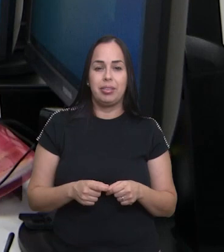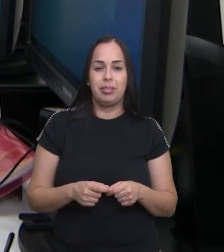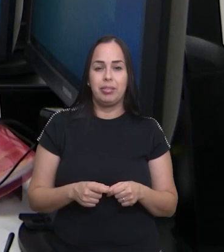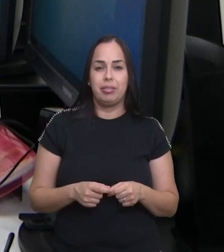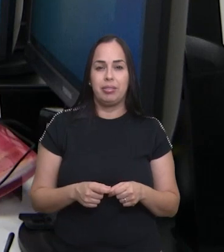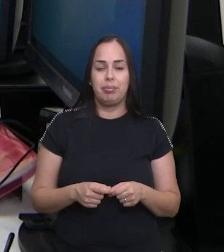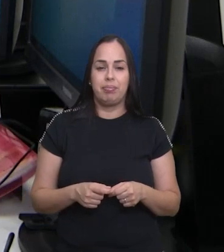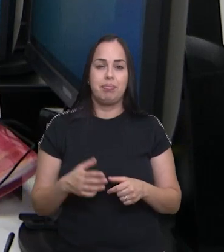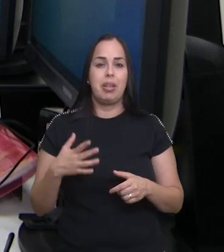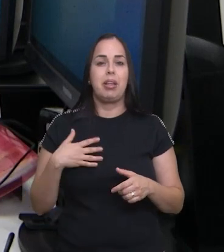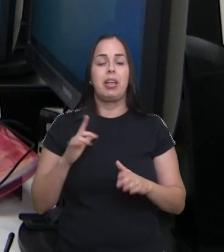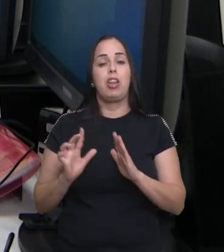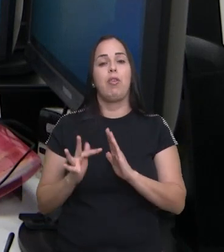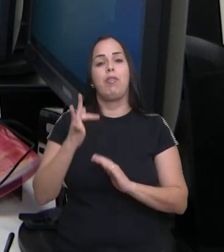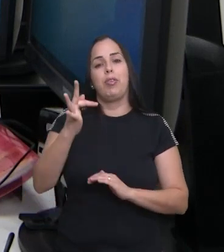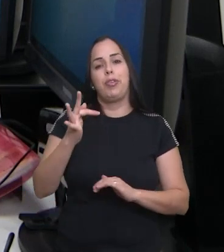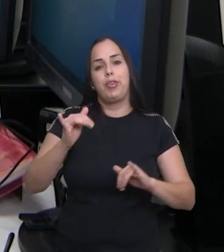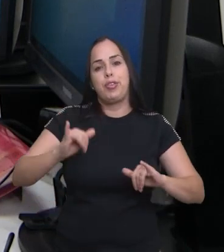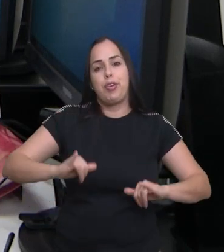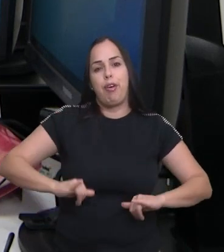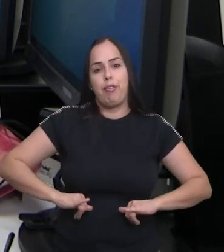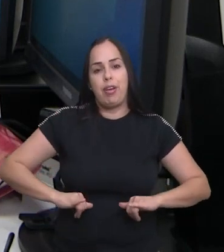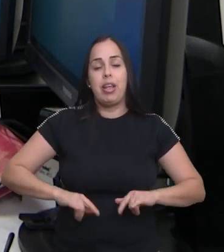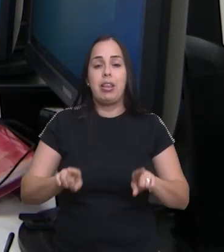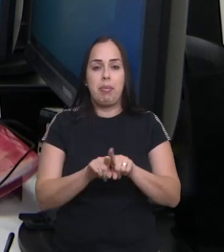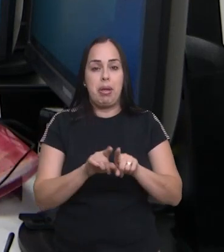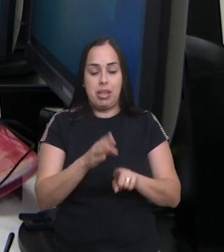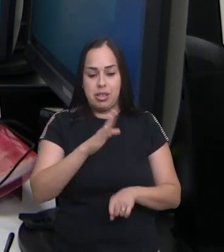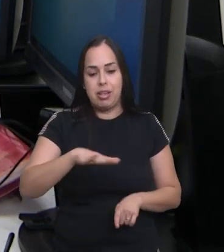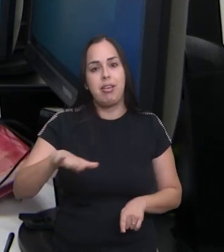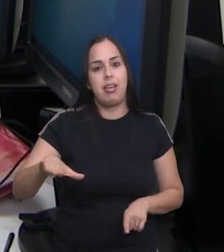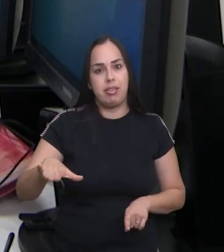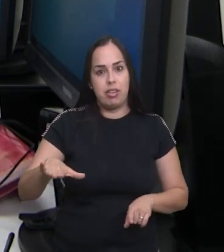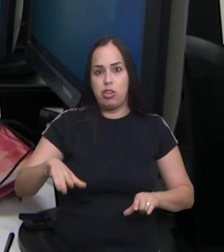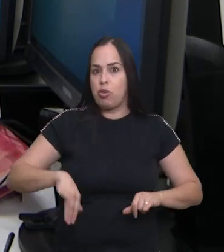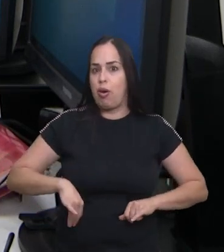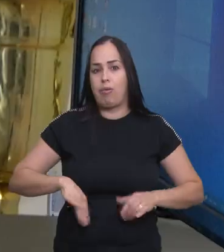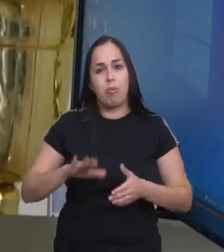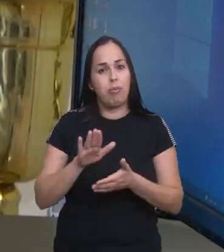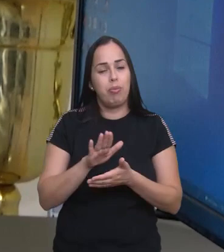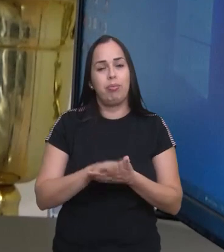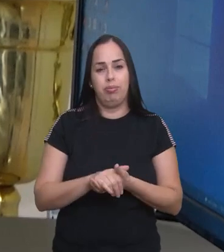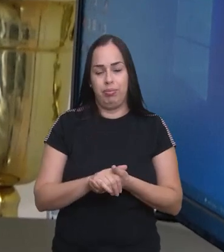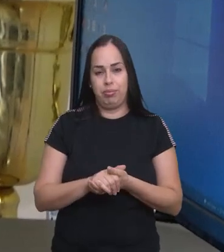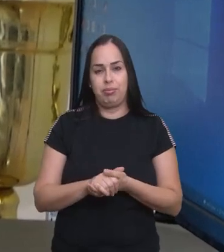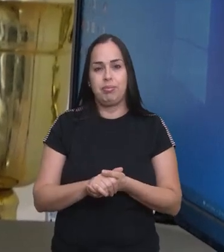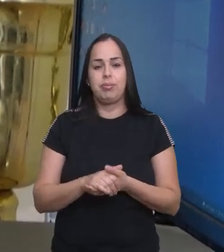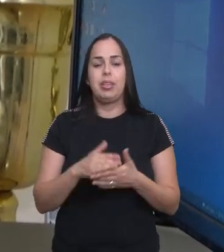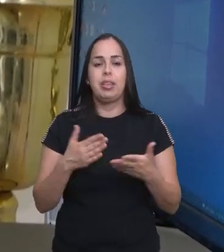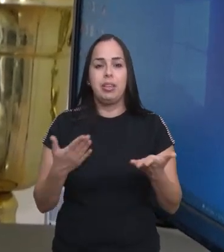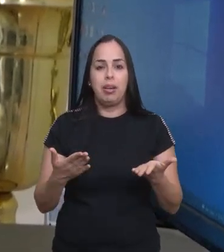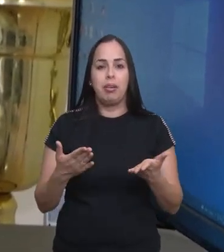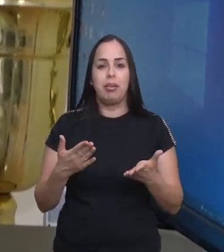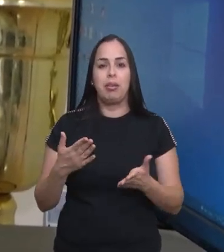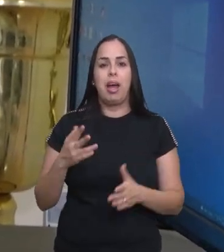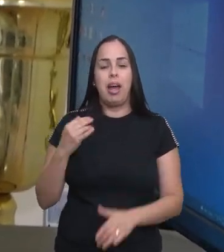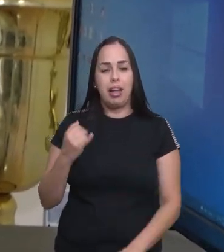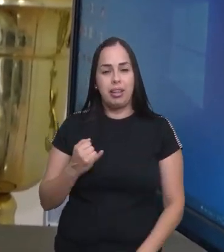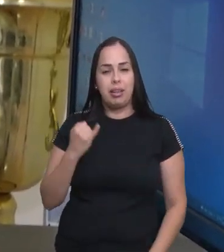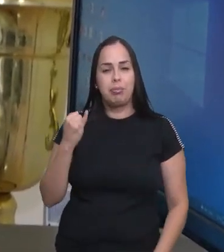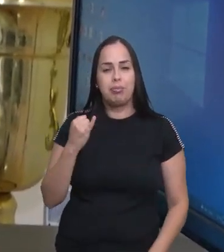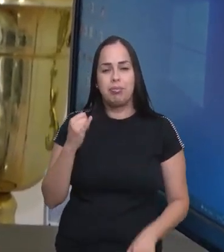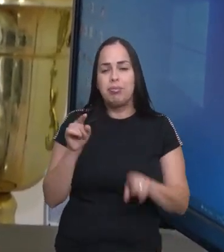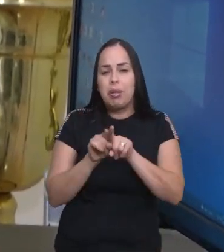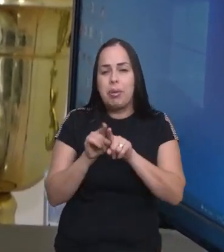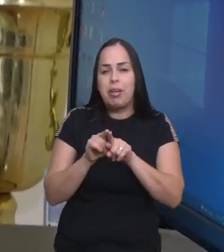não venha a sofrer, principalmente as nossas crianças, com casos como esses. Para os parlamentares, também é